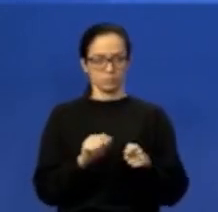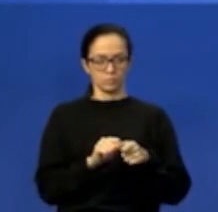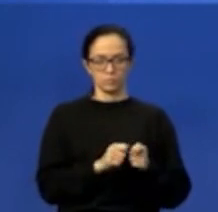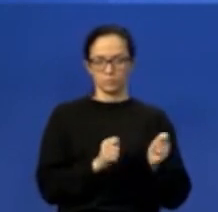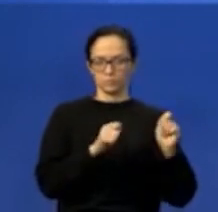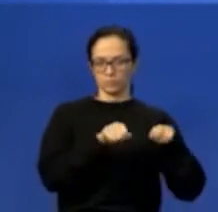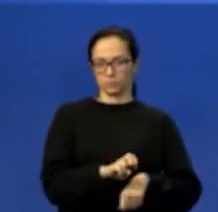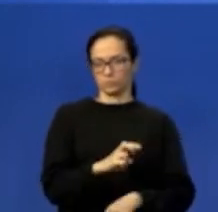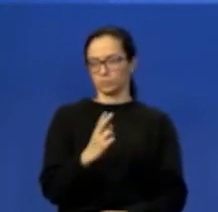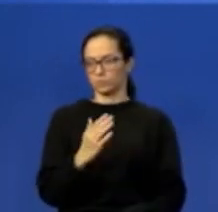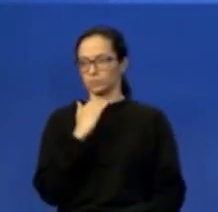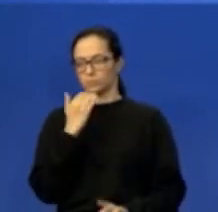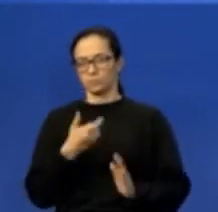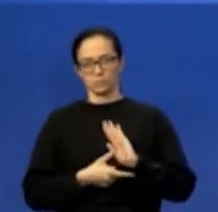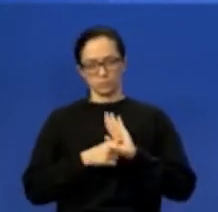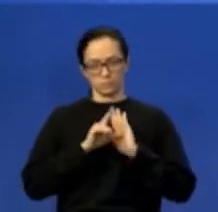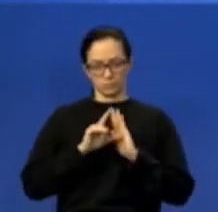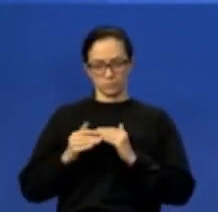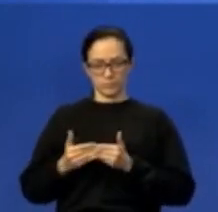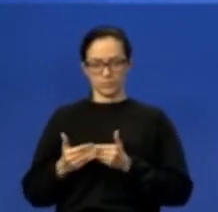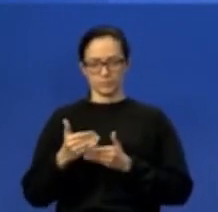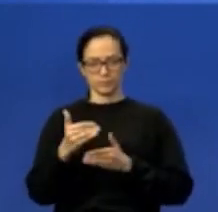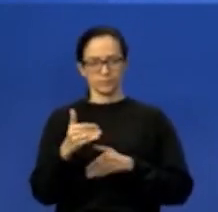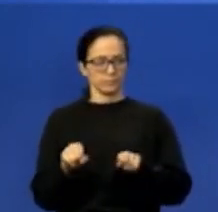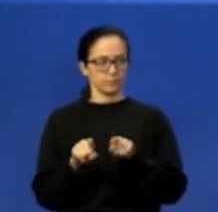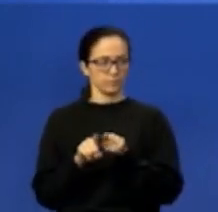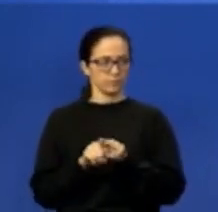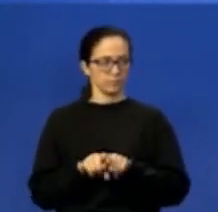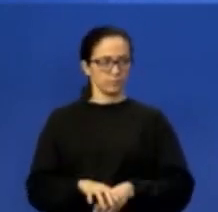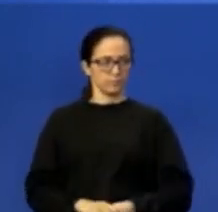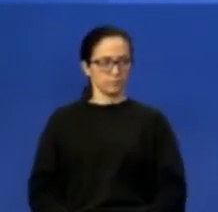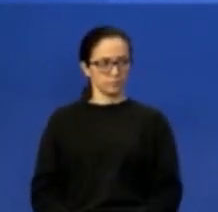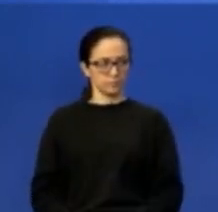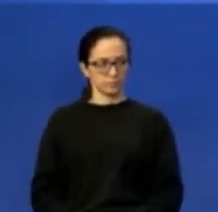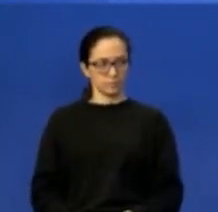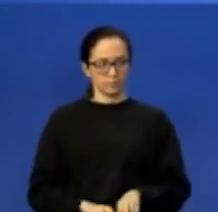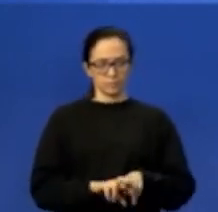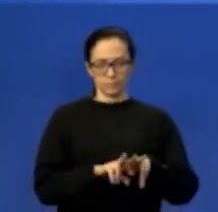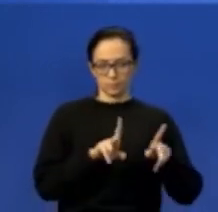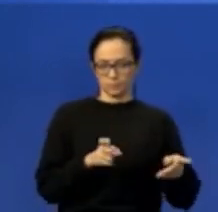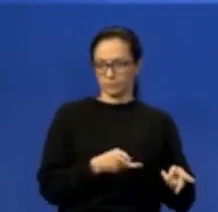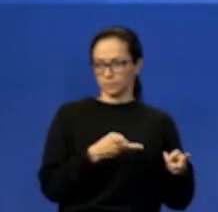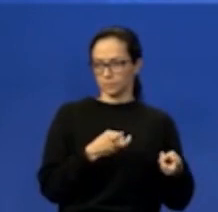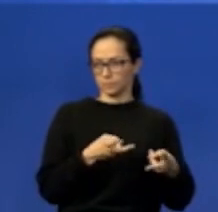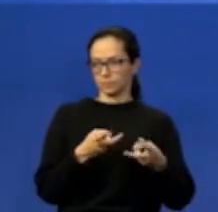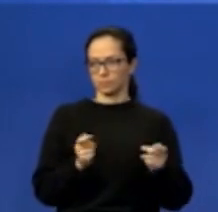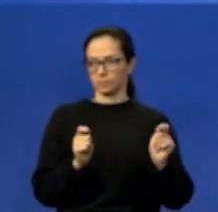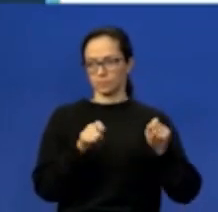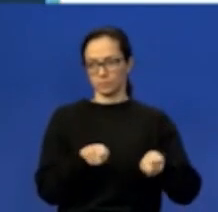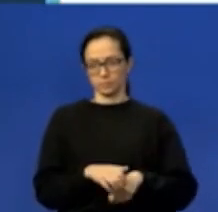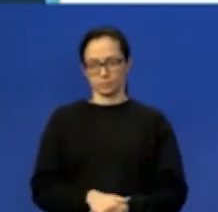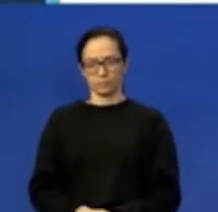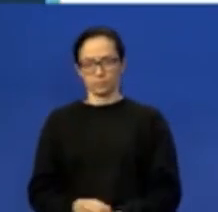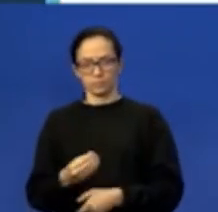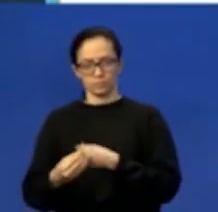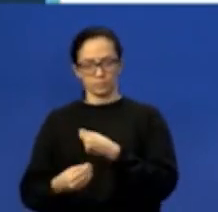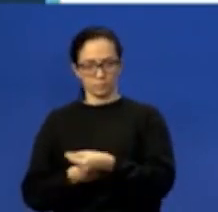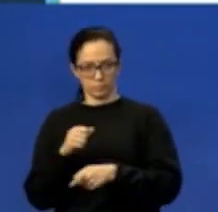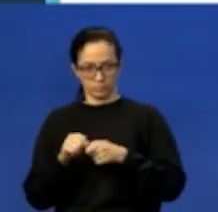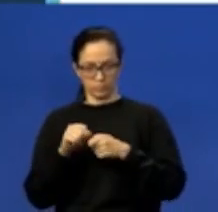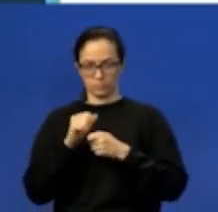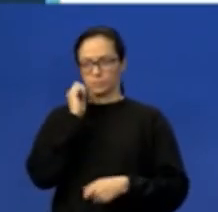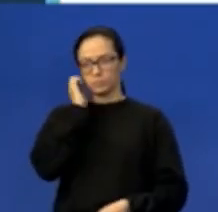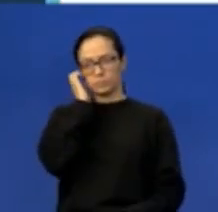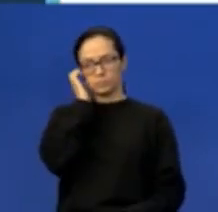não antes e durante a realização desse exame. E nós temos também as variáveis de coleta. Essas variáveis de coleta, como a gente